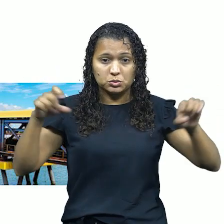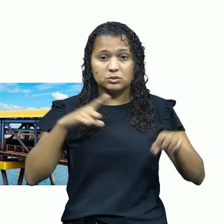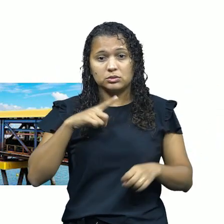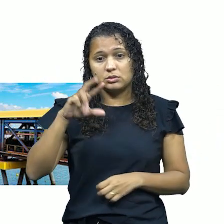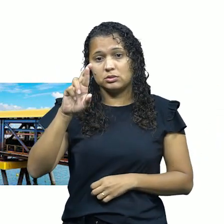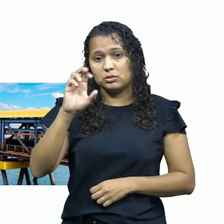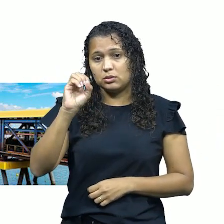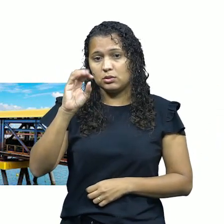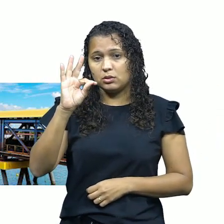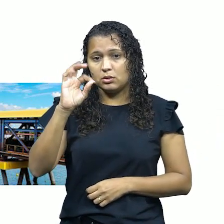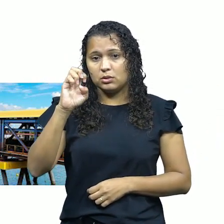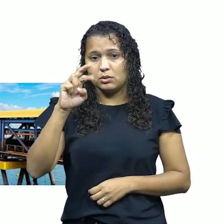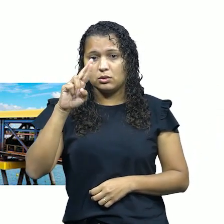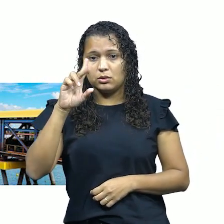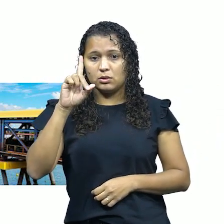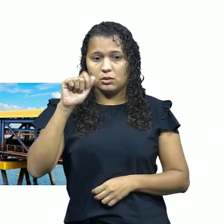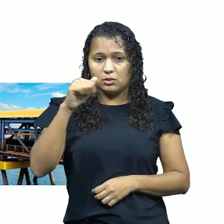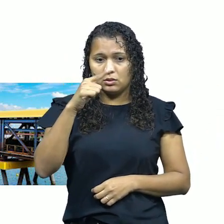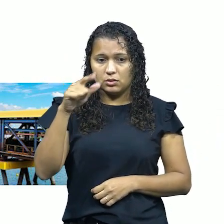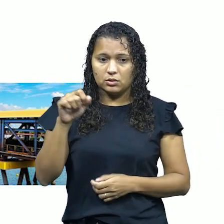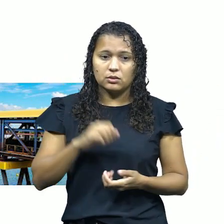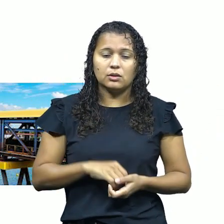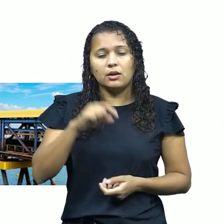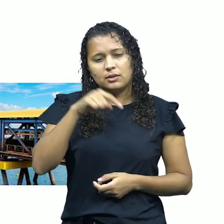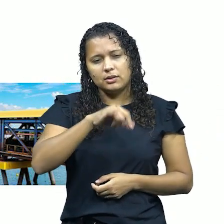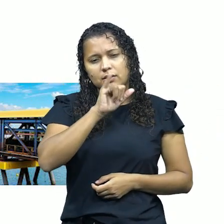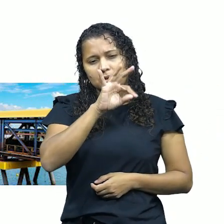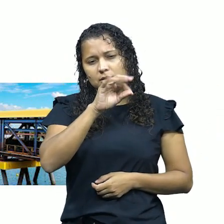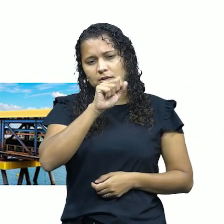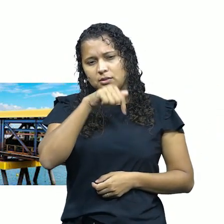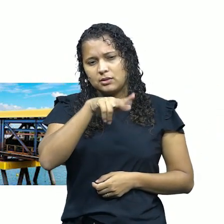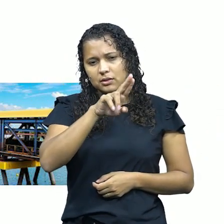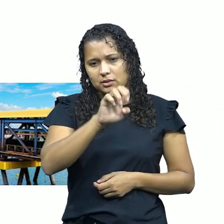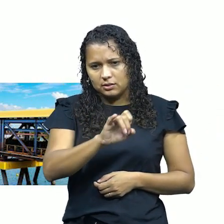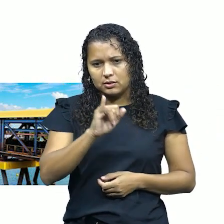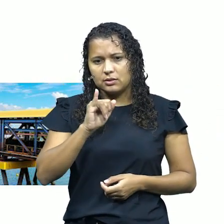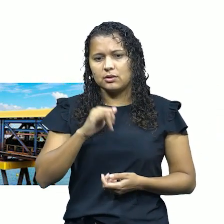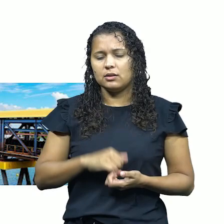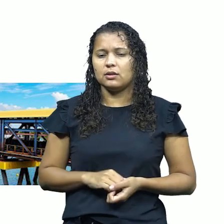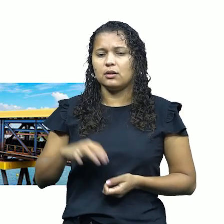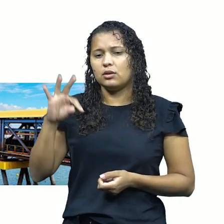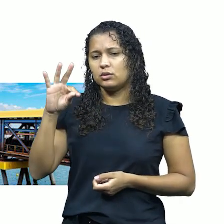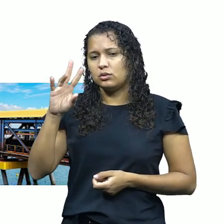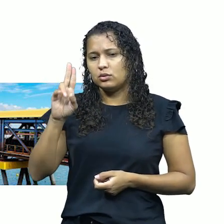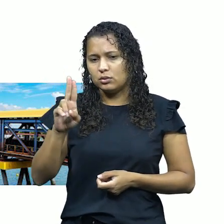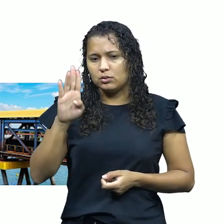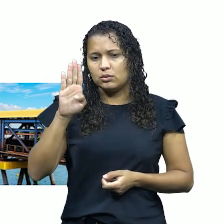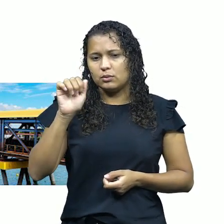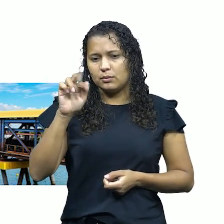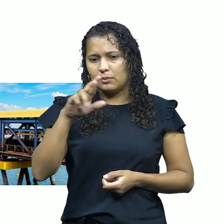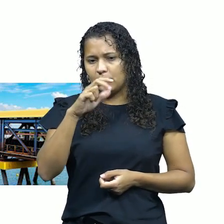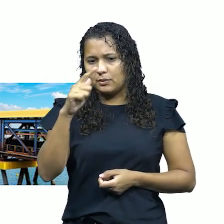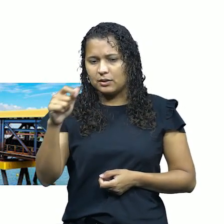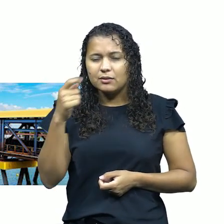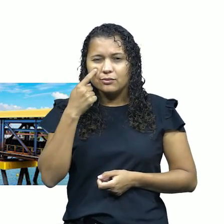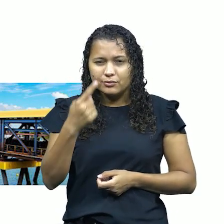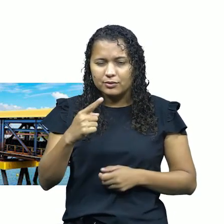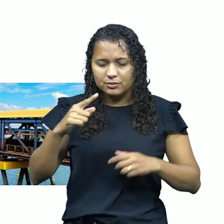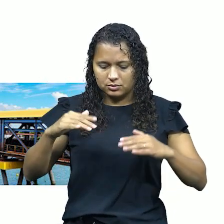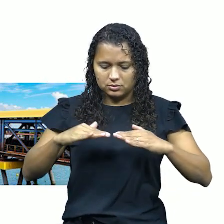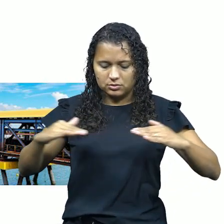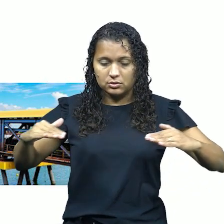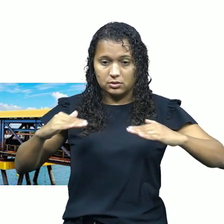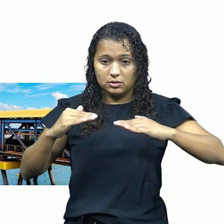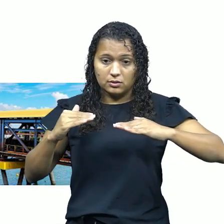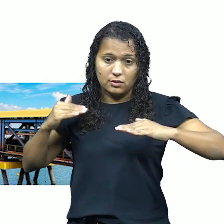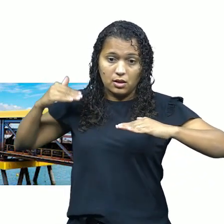de Roterdã também, o porto do Itaqui, o porto de Tubarão. Tudo isso vocês olham que é acima da linha